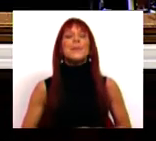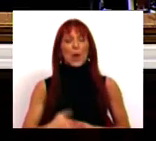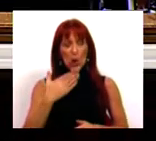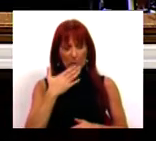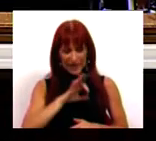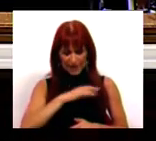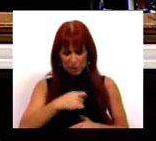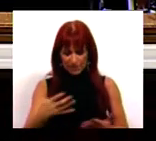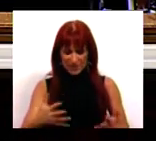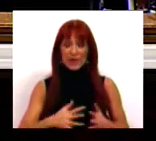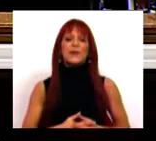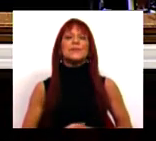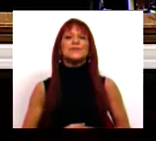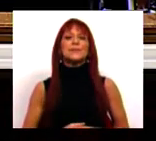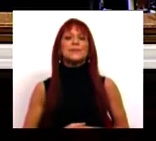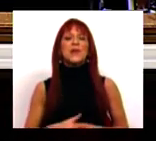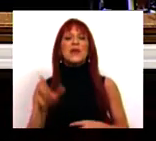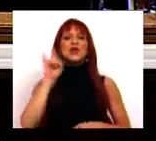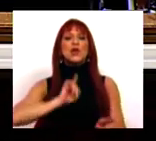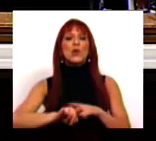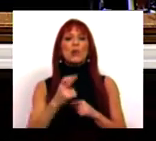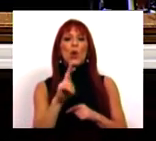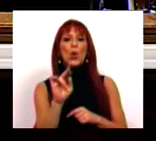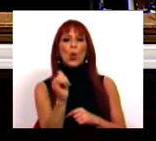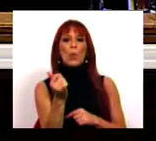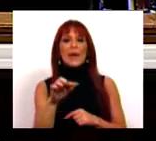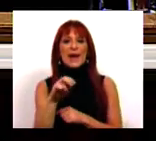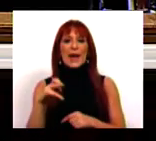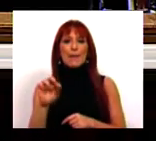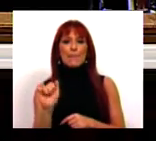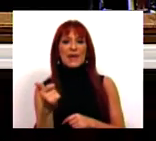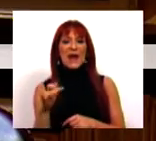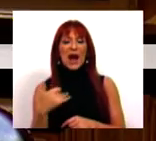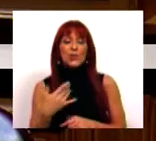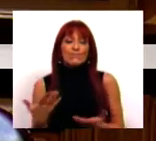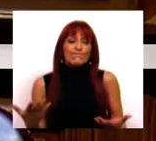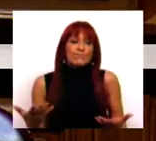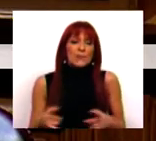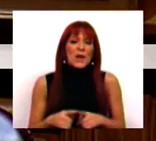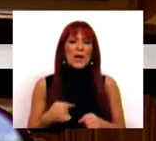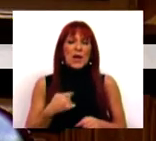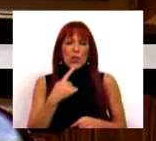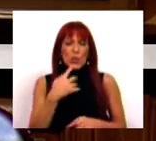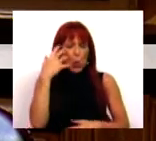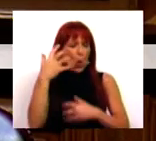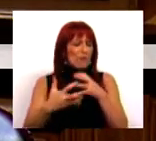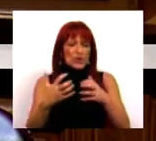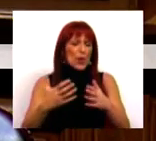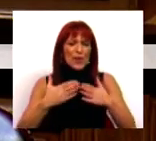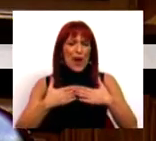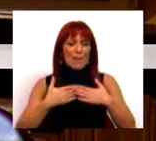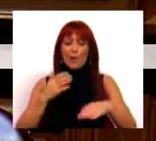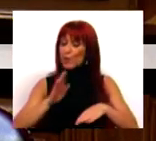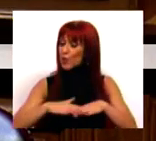Muito obrigada, Sr. Presidente. Sra. Deputada Rubina Berardo, eu sinceramente faz-me muita confusão